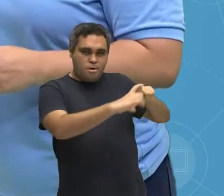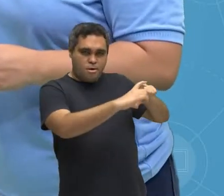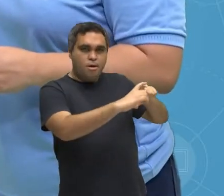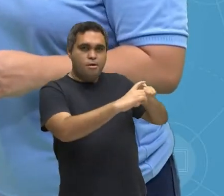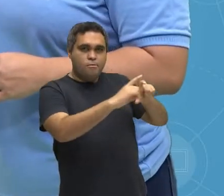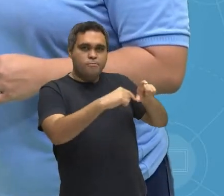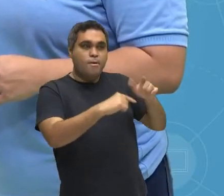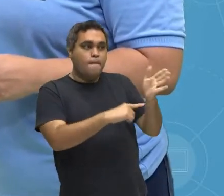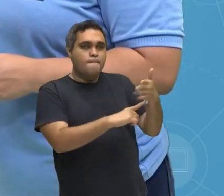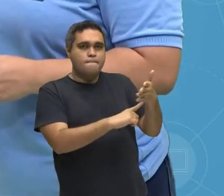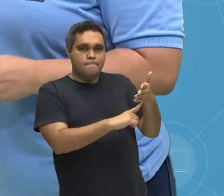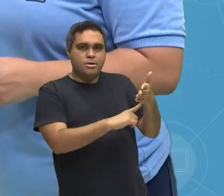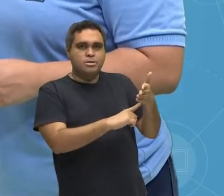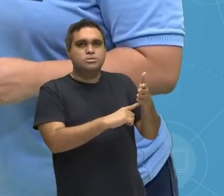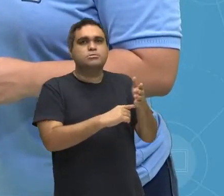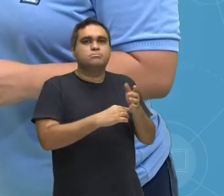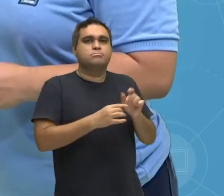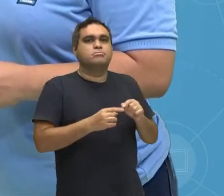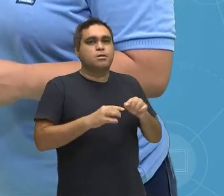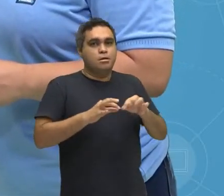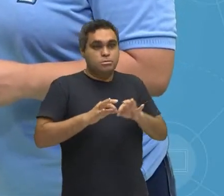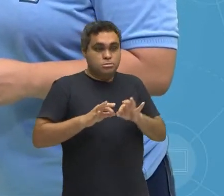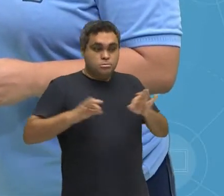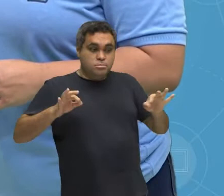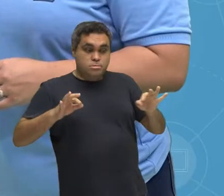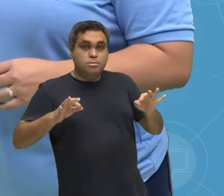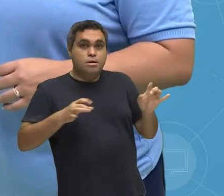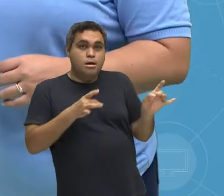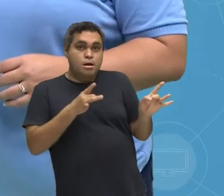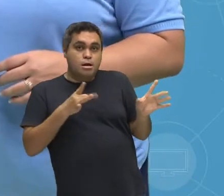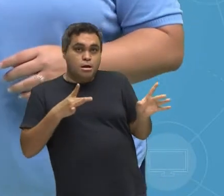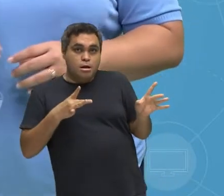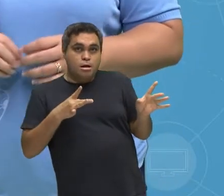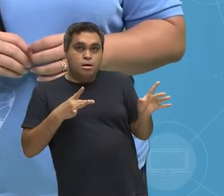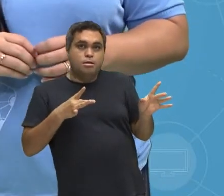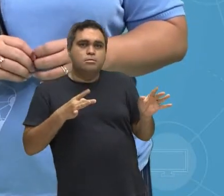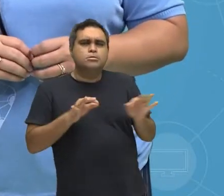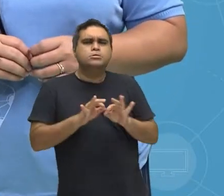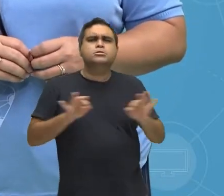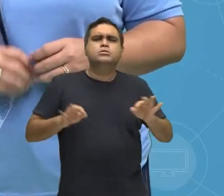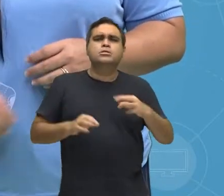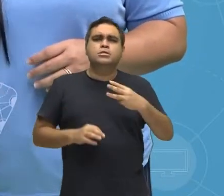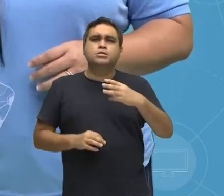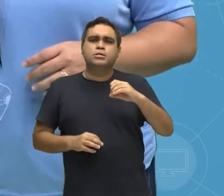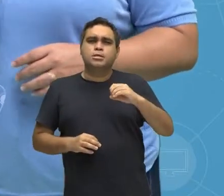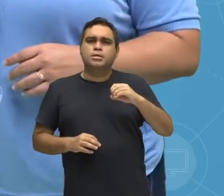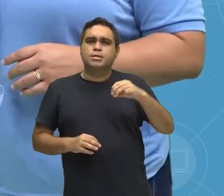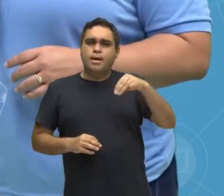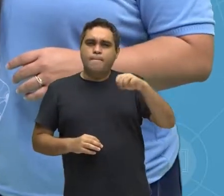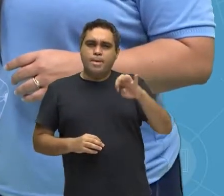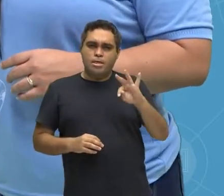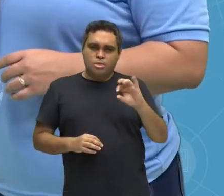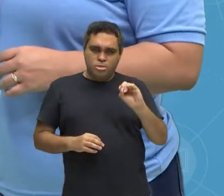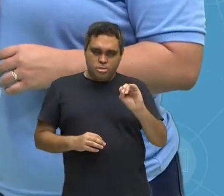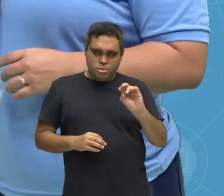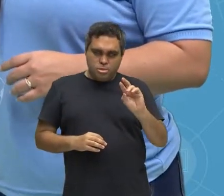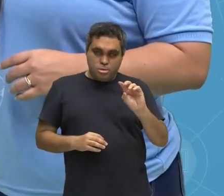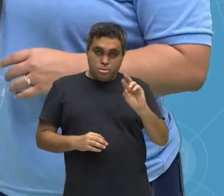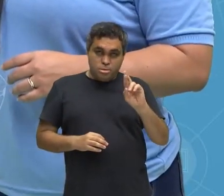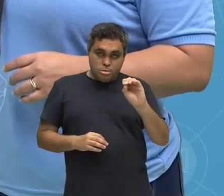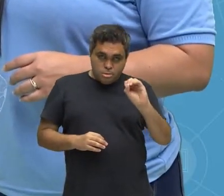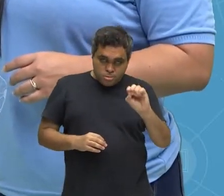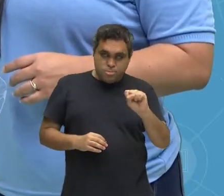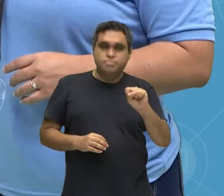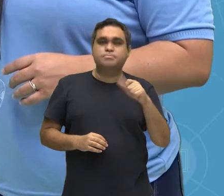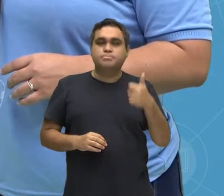Então, é bem interessante. As flechas, elas medem cerca de 50 centímetros. Então, observem aqui